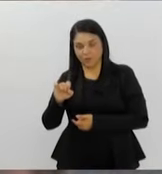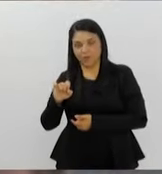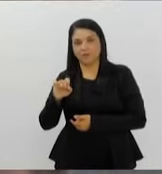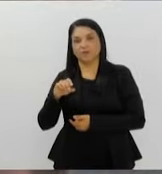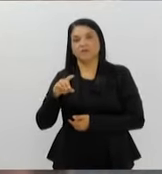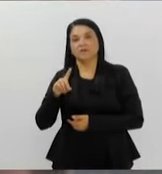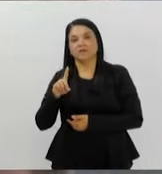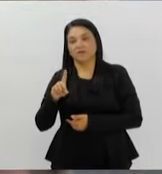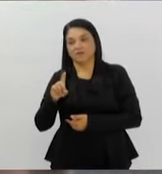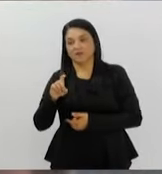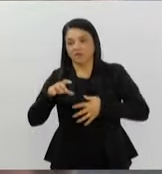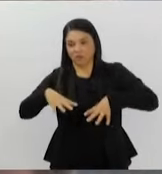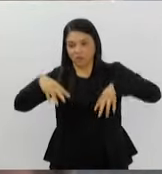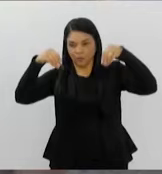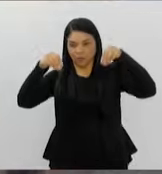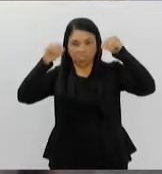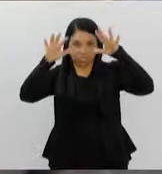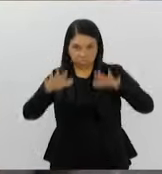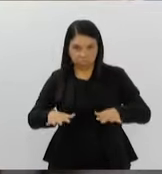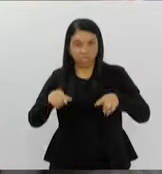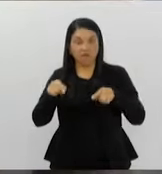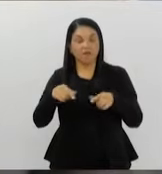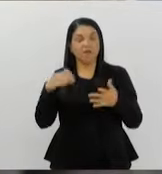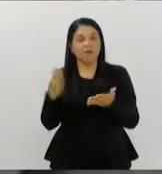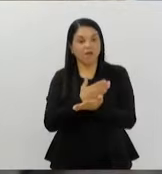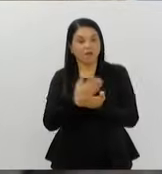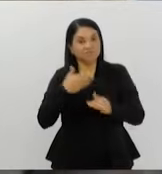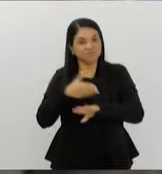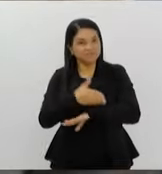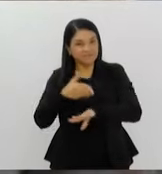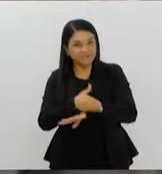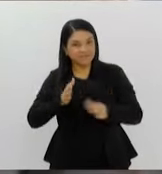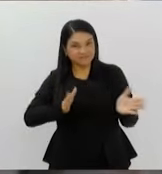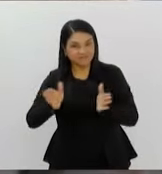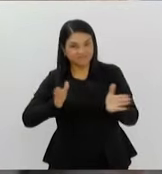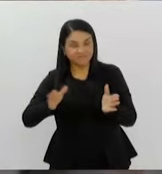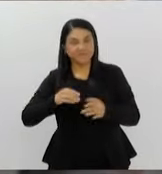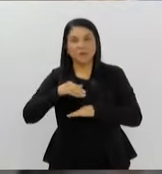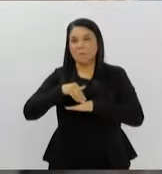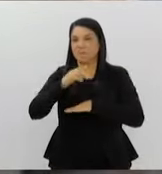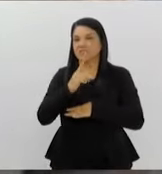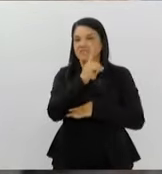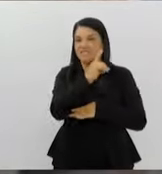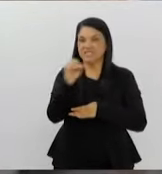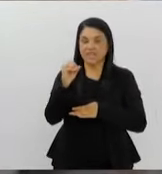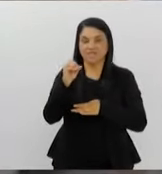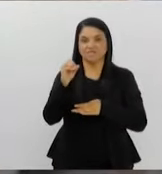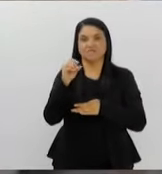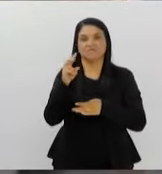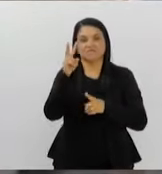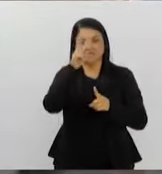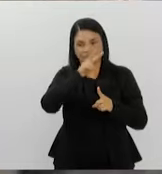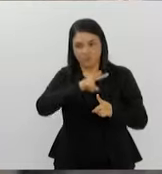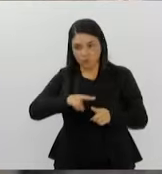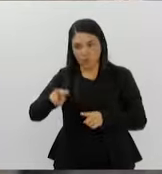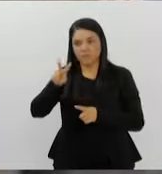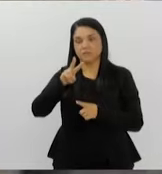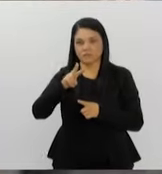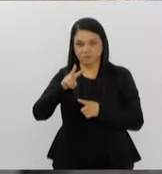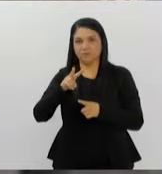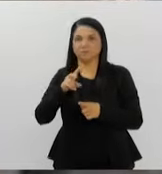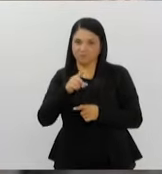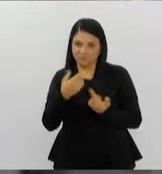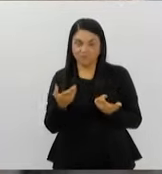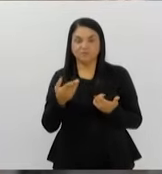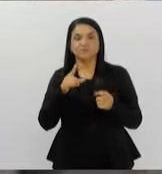visualização no Spotify, é um dos álbuns mais acessados, com mais de 100 milhões de visualizações. Bem como a sua música Planos, que também